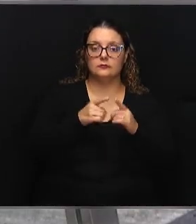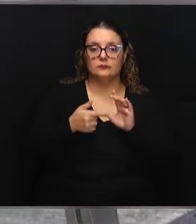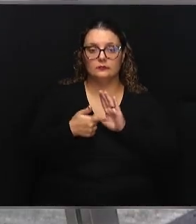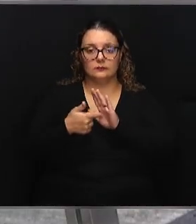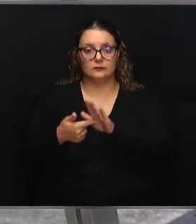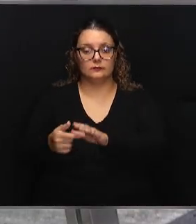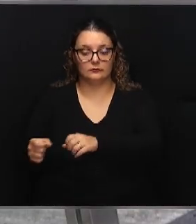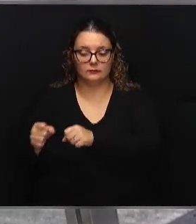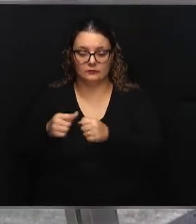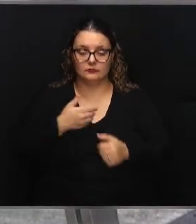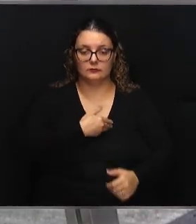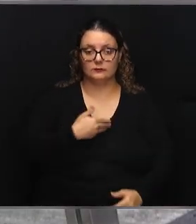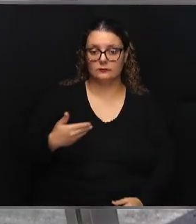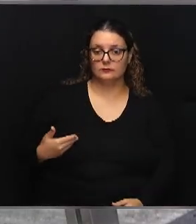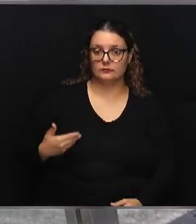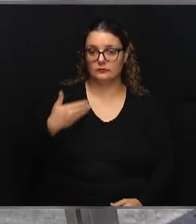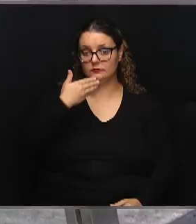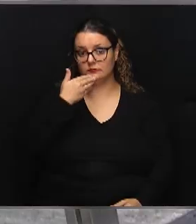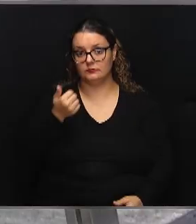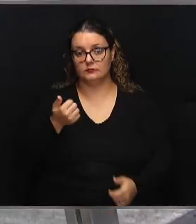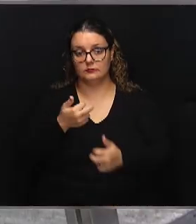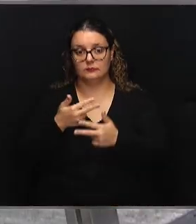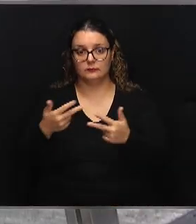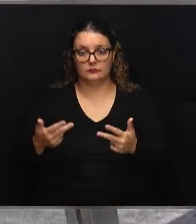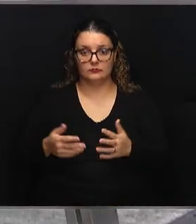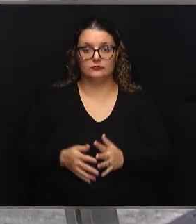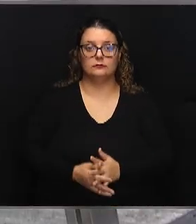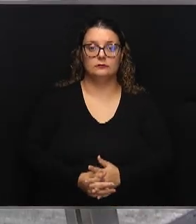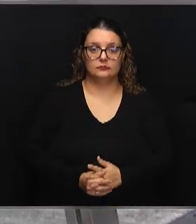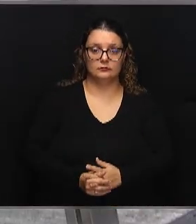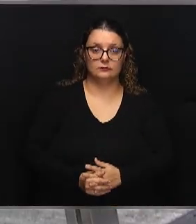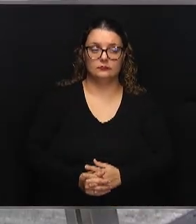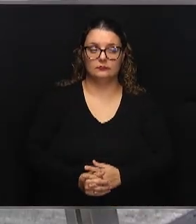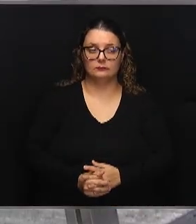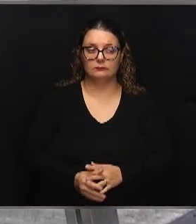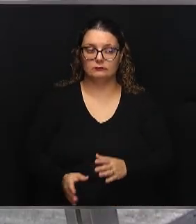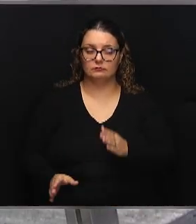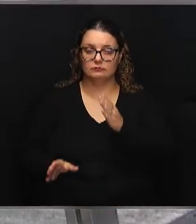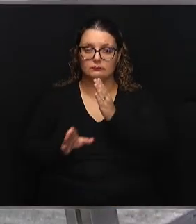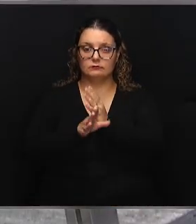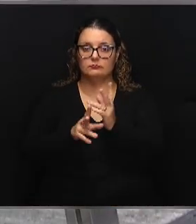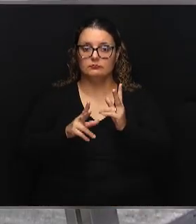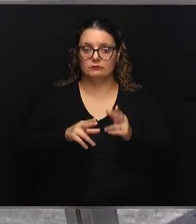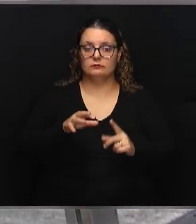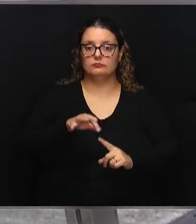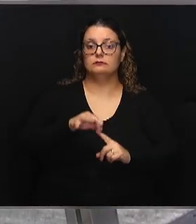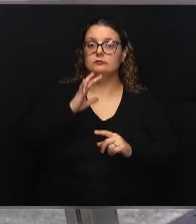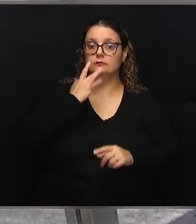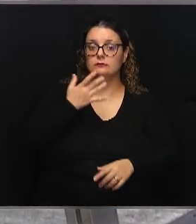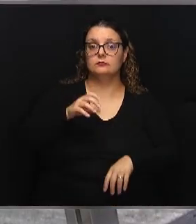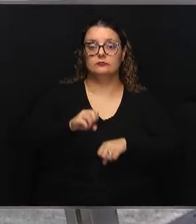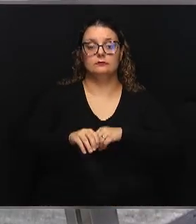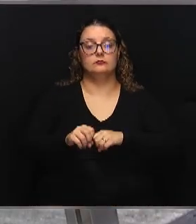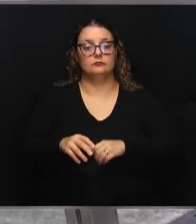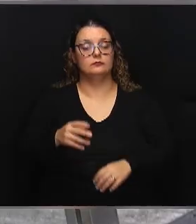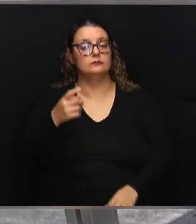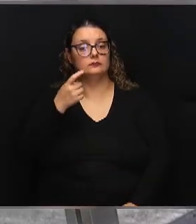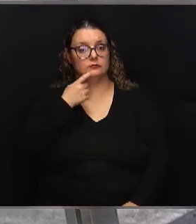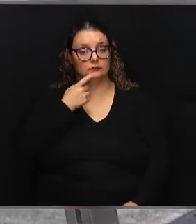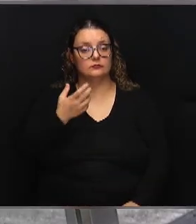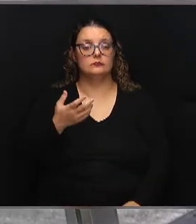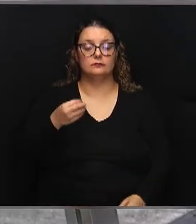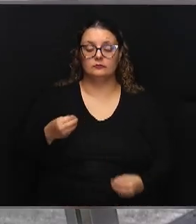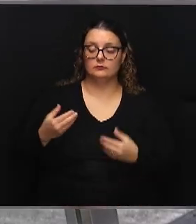as melhorias e as coisas que eles identificam como primordial para a educação de Campinas, e é levado isso